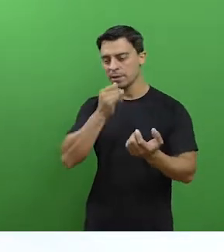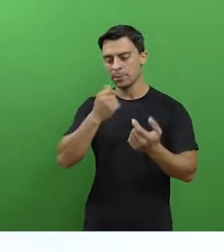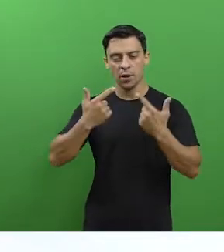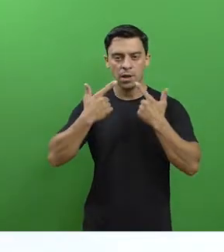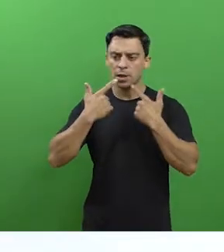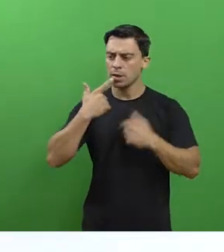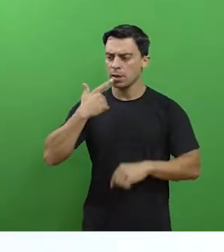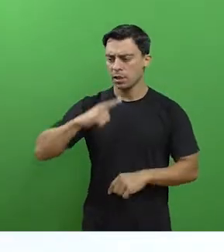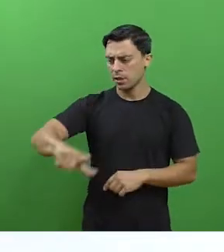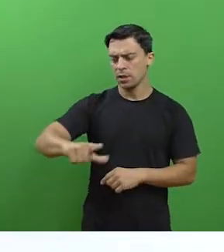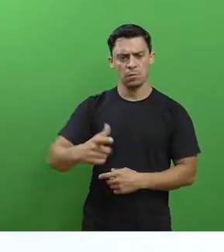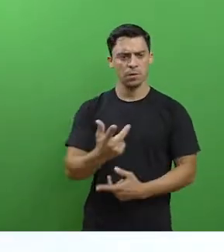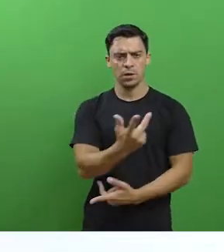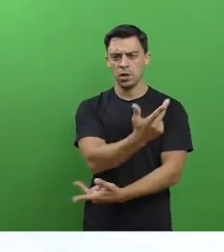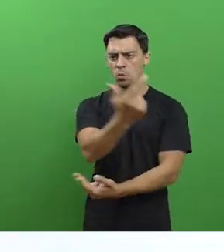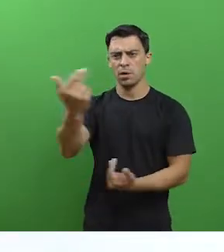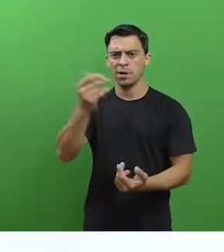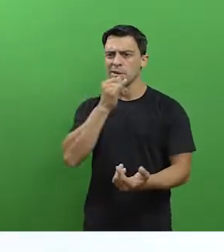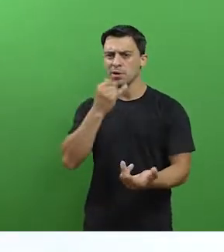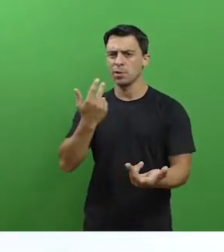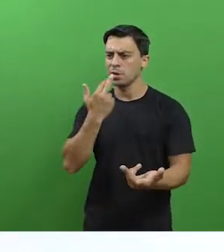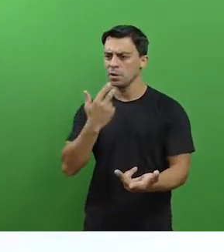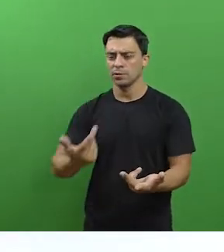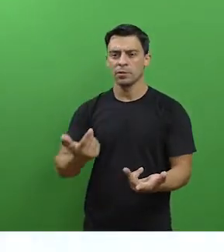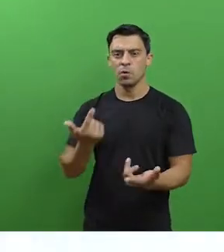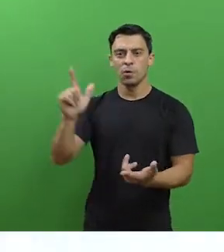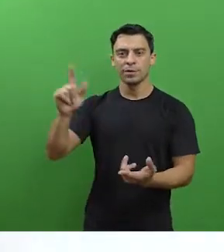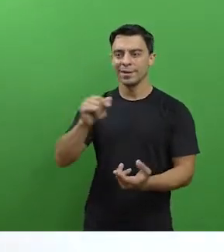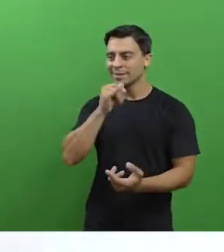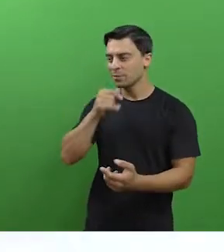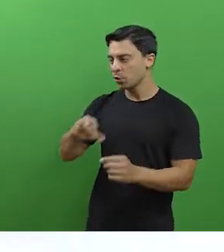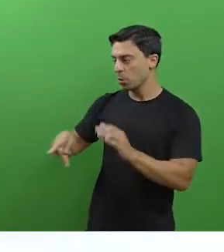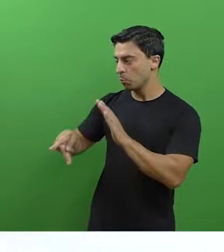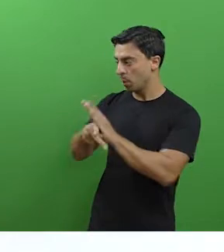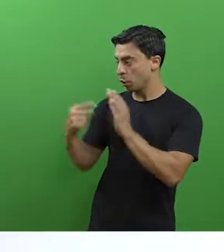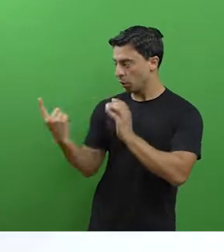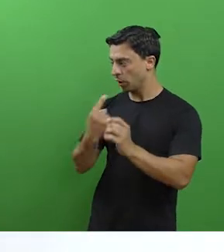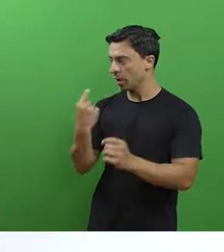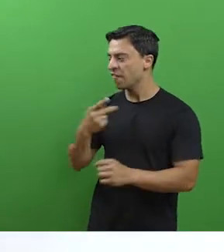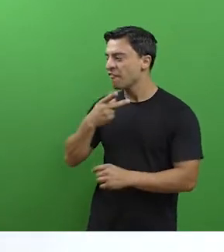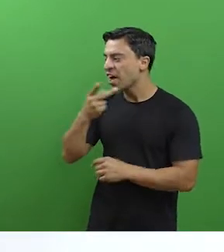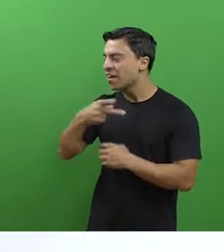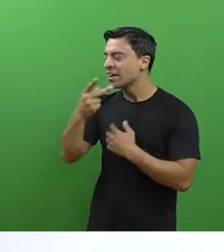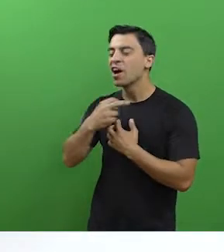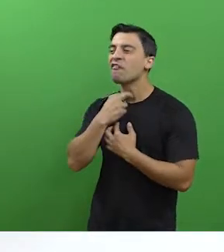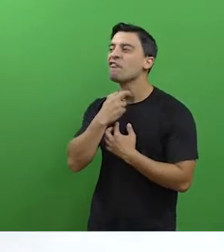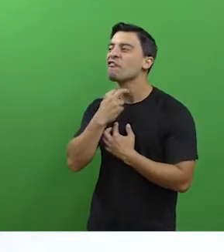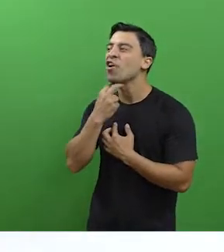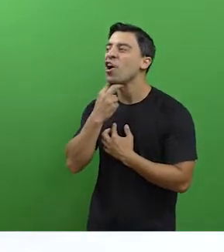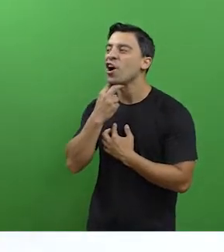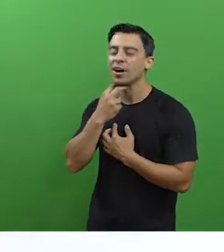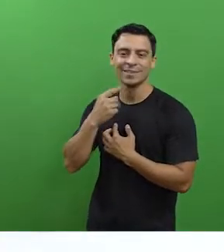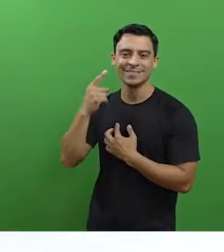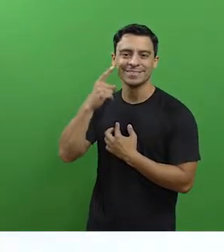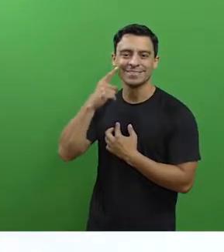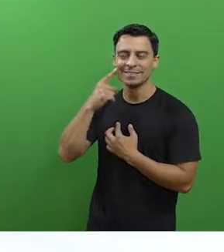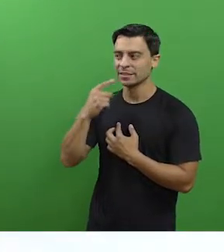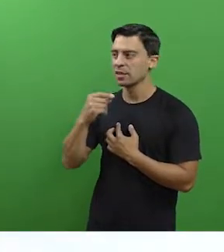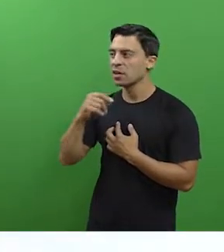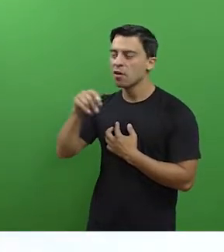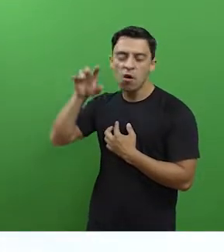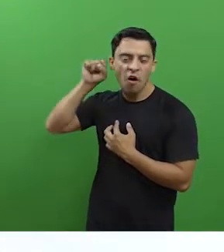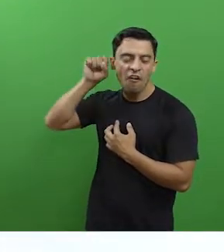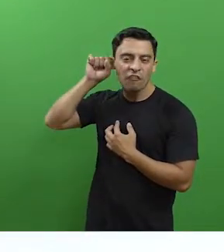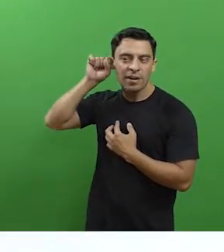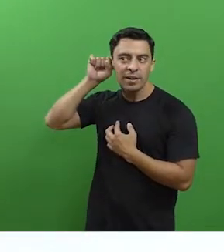qualquer outro idioma, como a nossa língua oral. Nossa língua oral é oral, né, que nós falamos, e auditiva, nós ouvimos. Língua